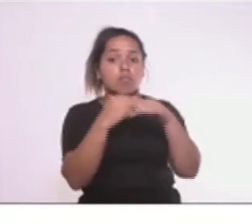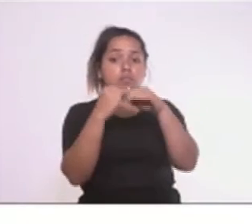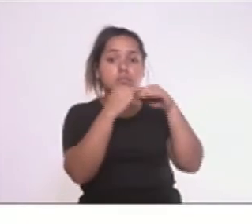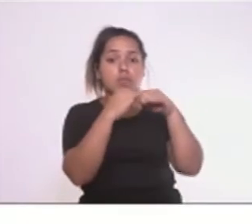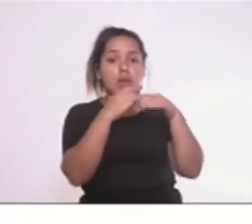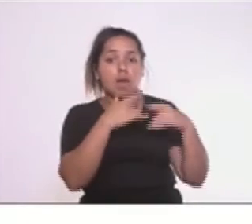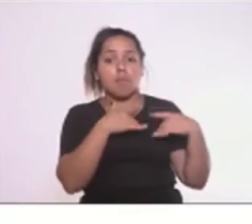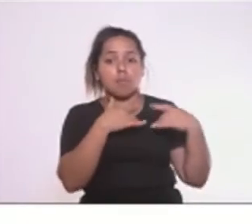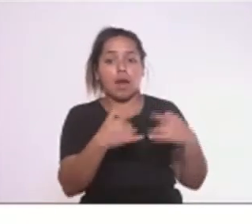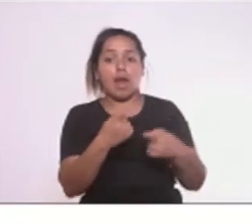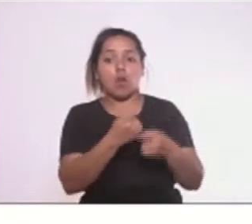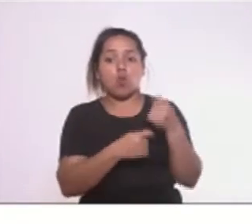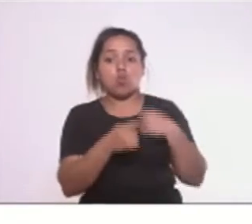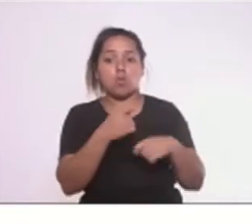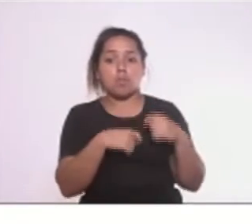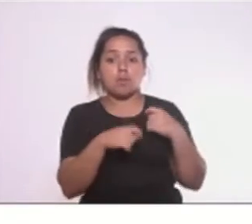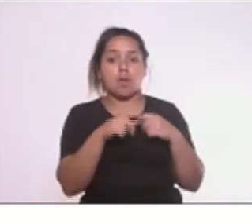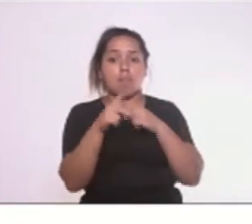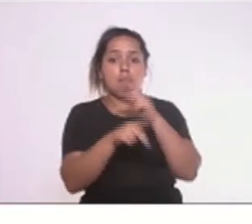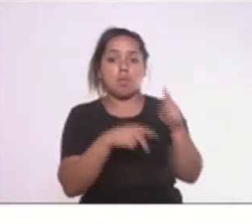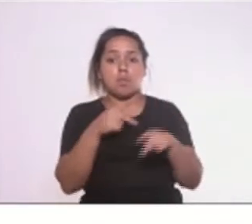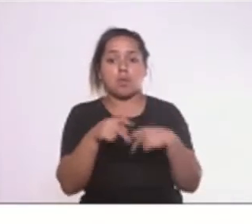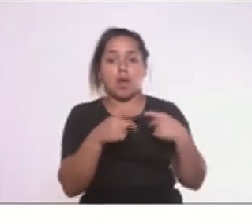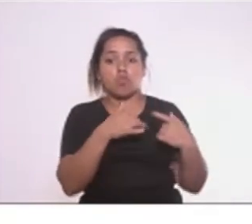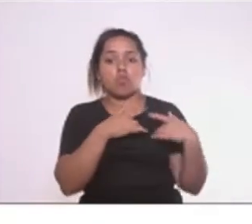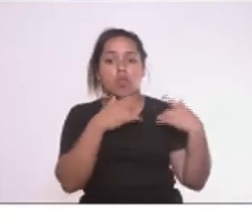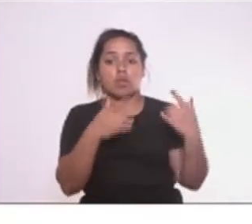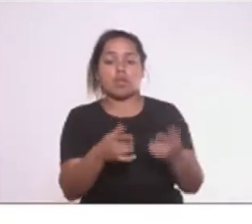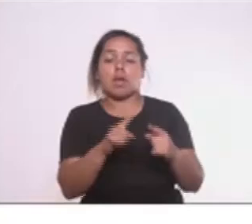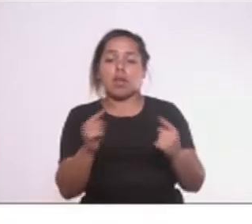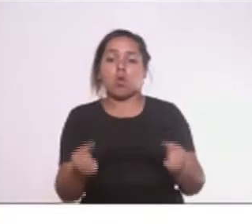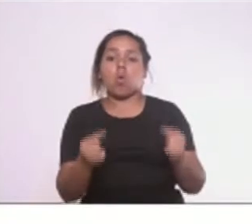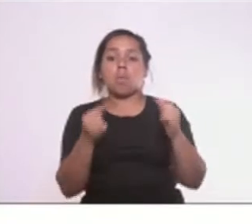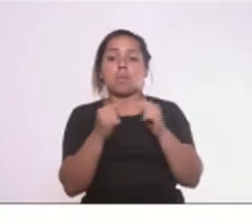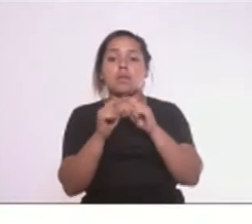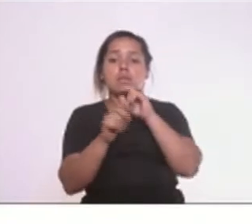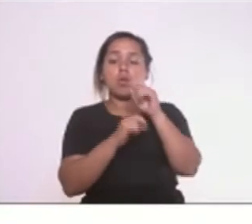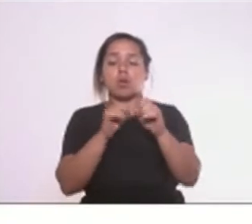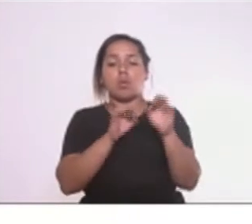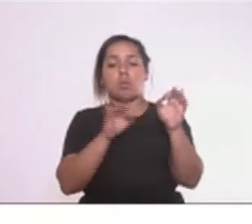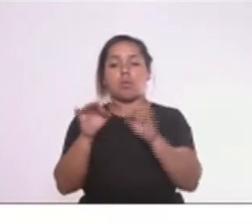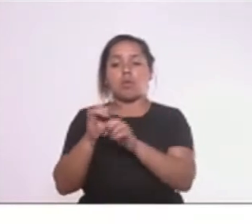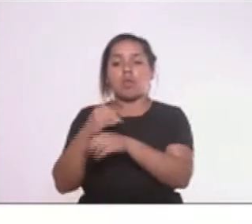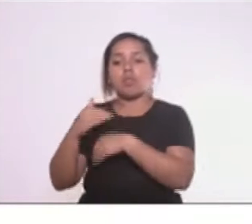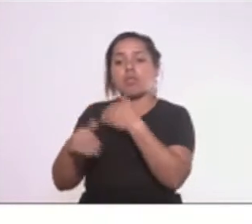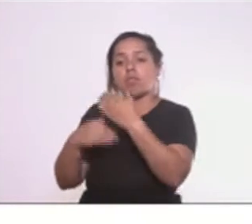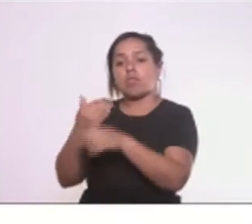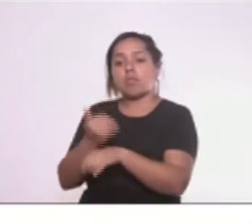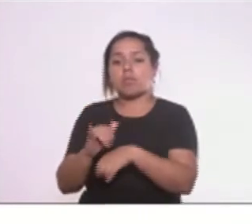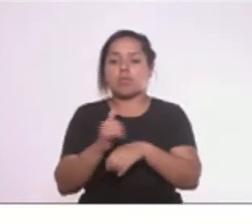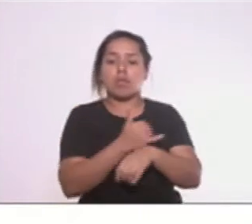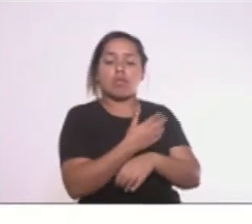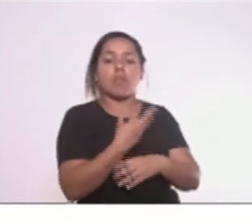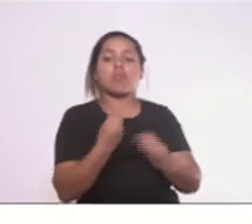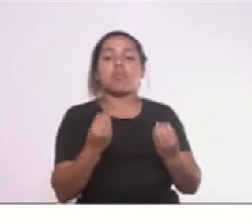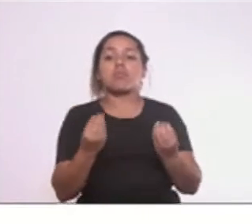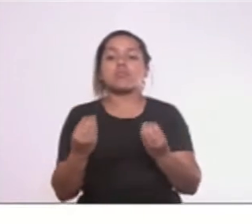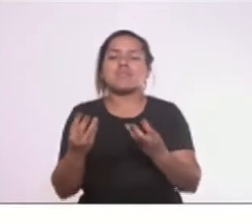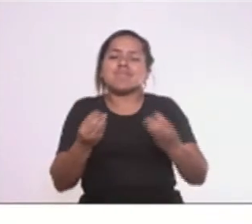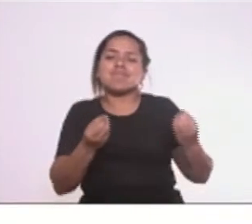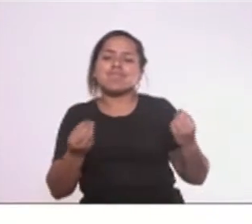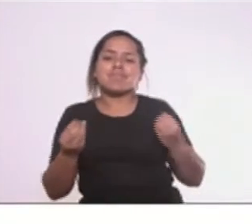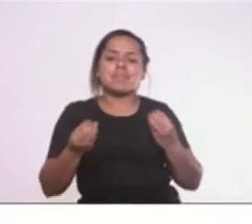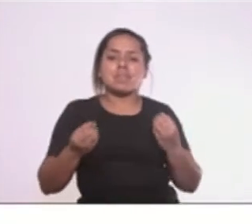solidária como um eixo importante, como uma parte importante desse projeto estratégico de desenvolvimento. Me parece muito sensível que essas